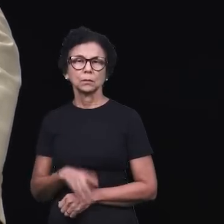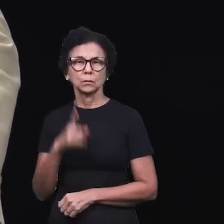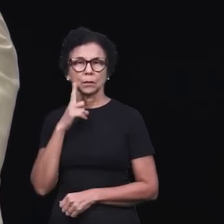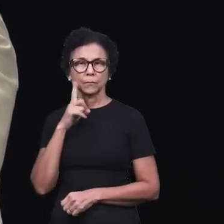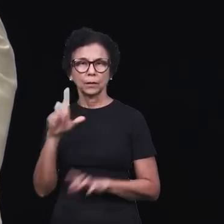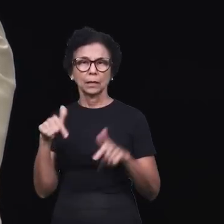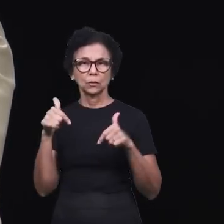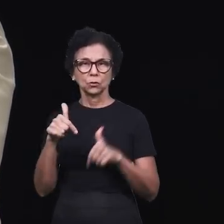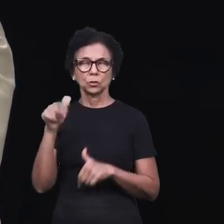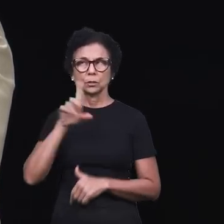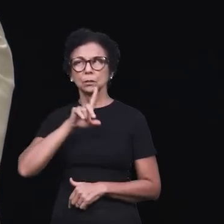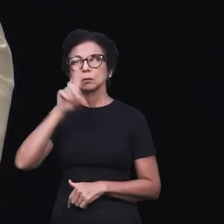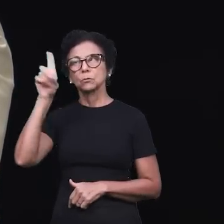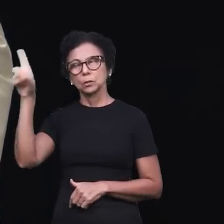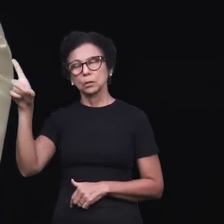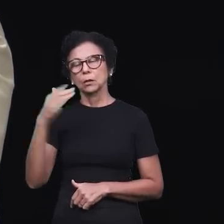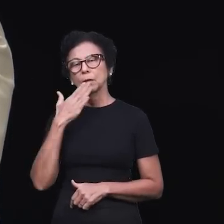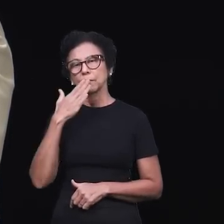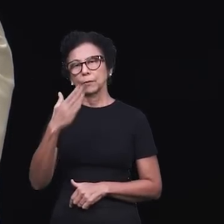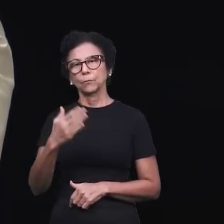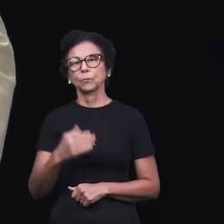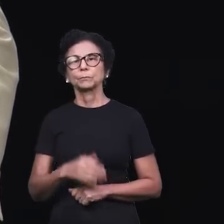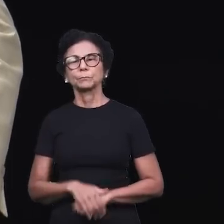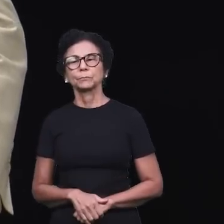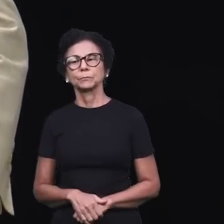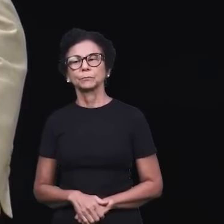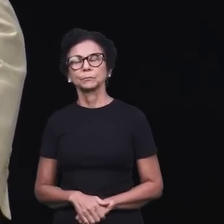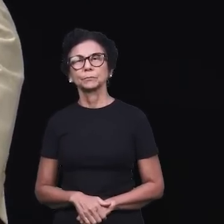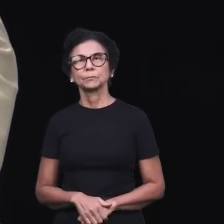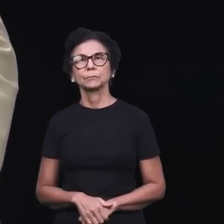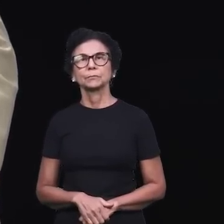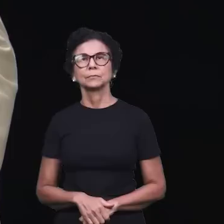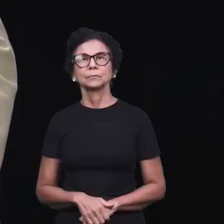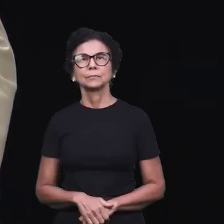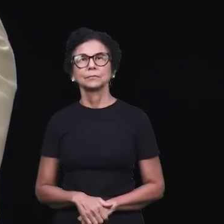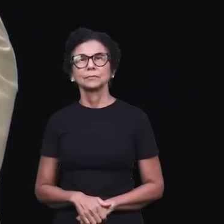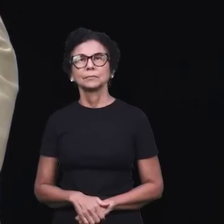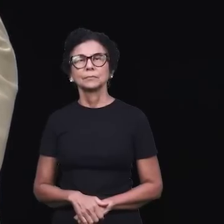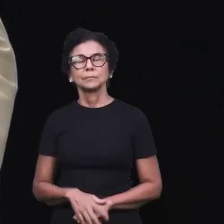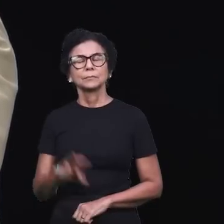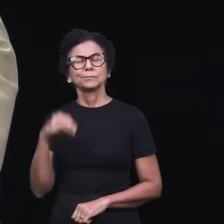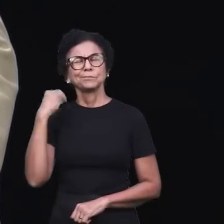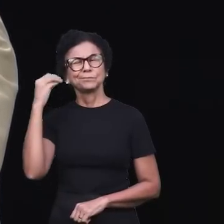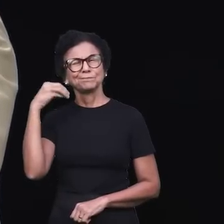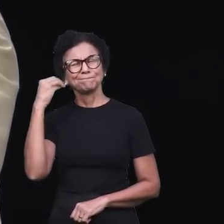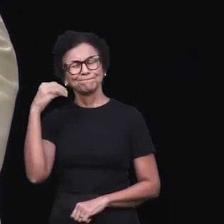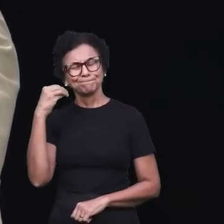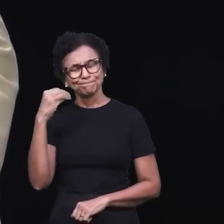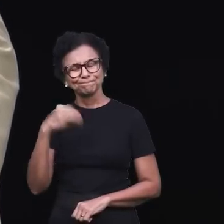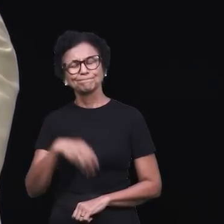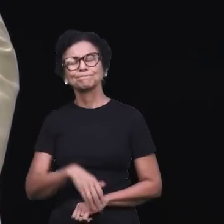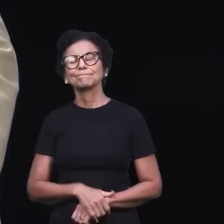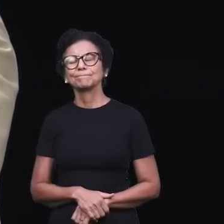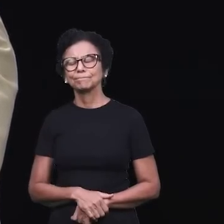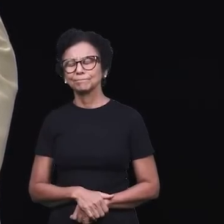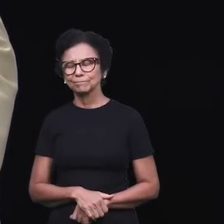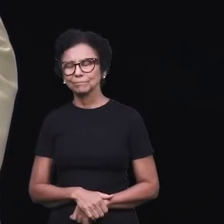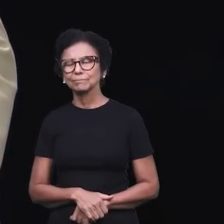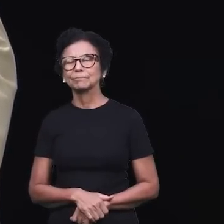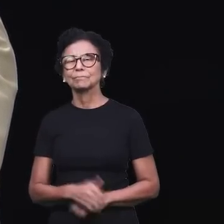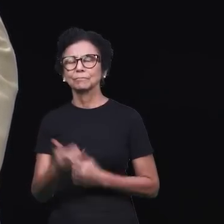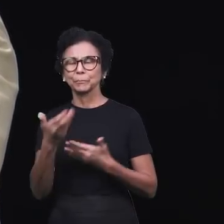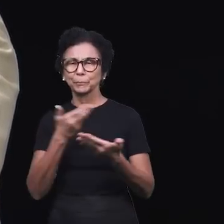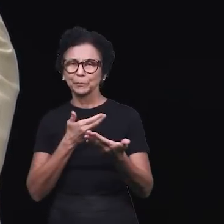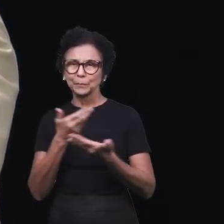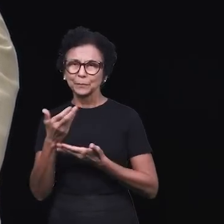em nosso favor. Vamos lá, muitas são as nossas experiências que poderíamos compartilhar